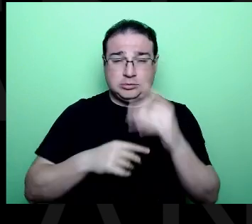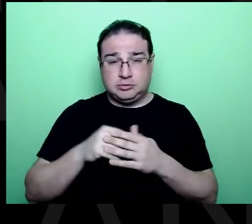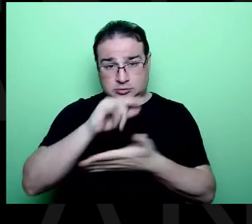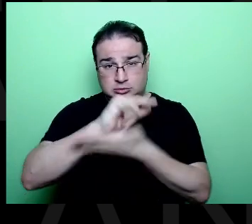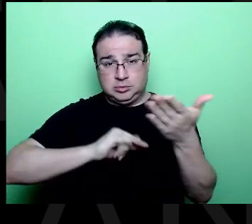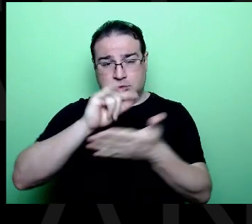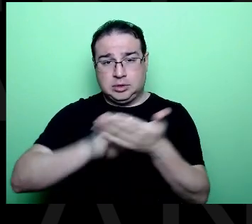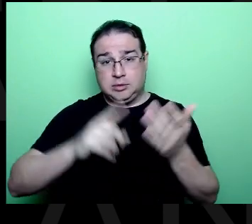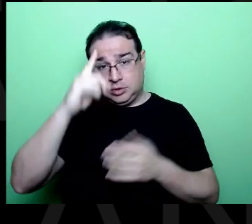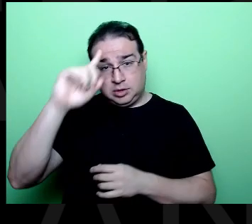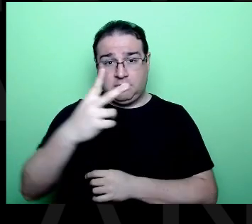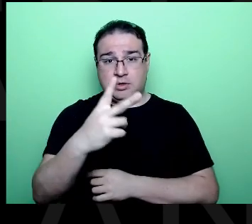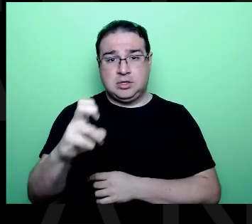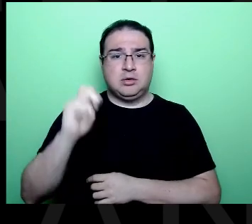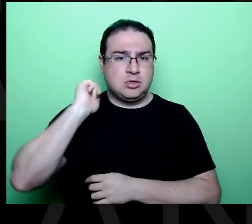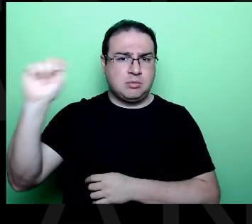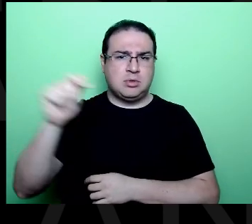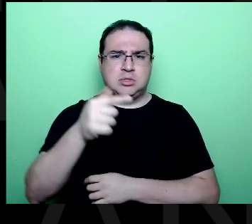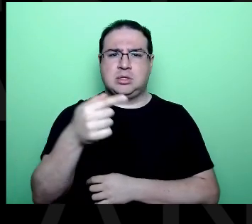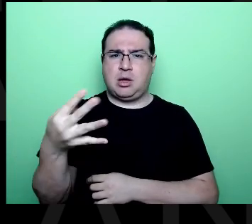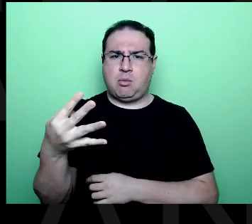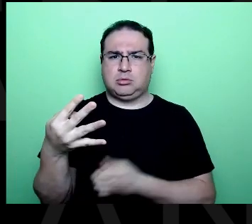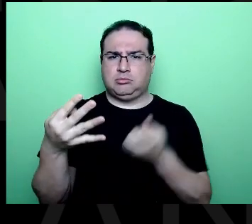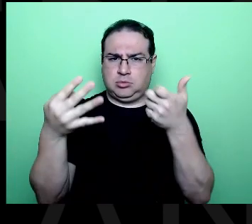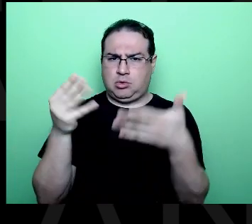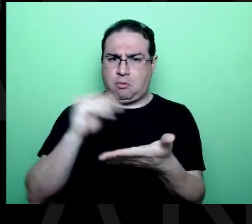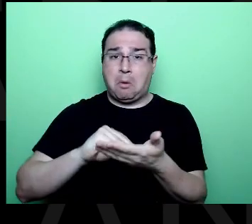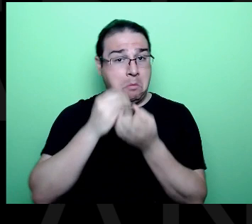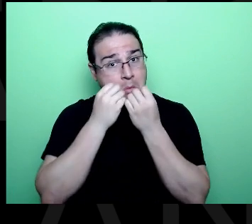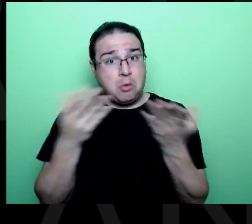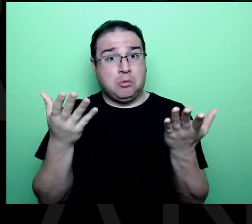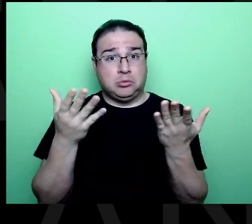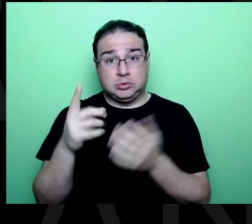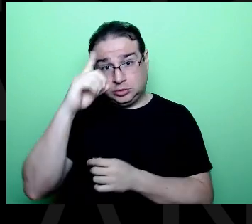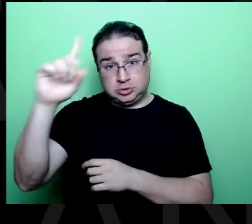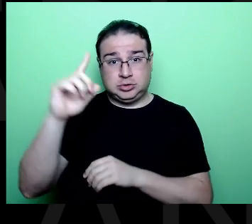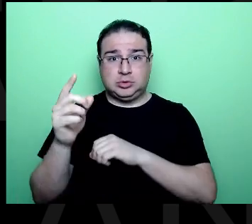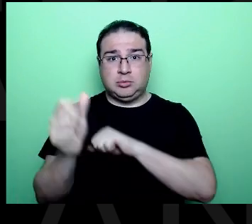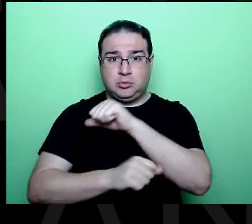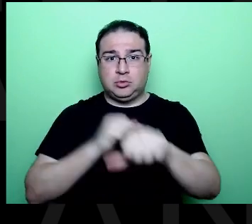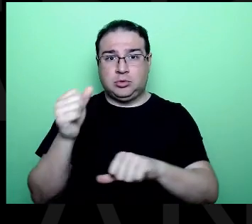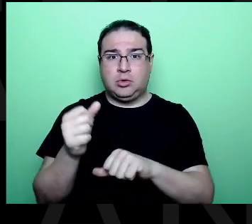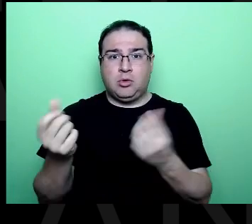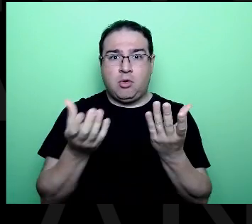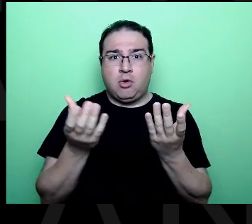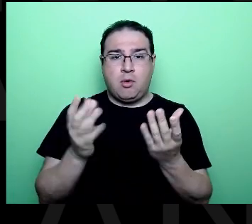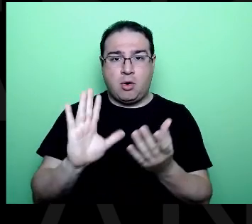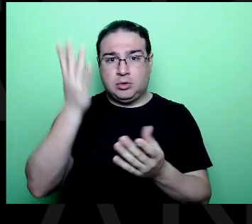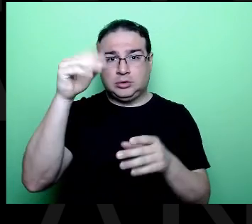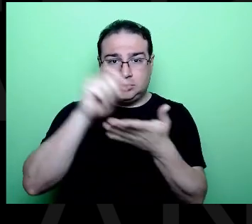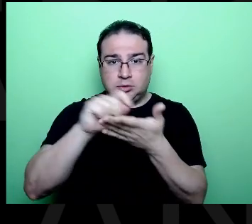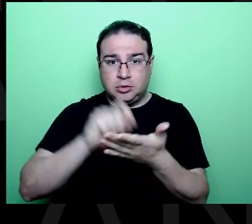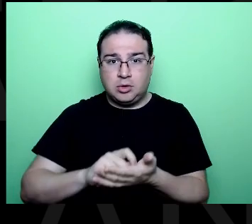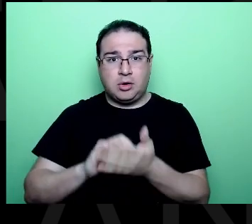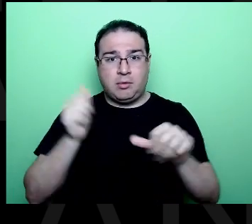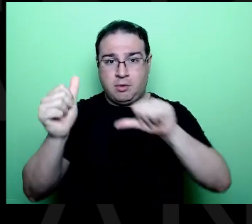para ir atrás da documentação. Aí ele falou assim, não, fui solto no dia 25 de abril de 74. Que beleza, dia da